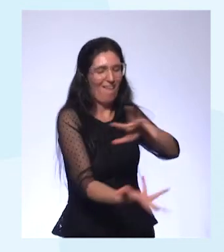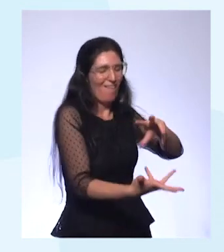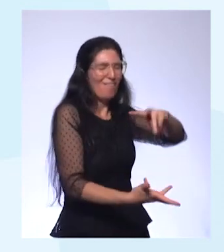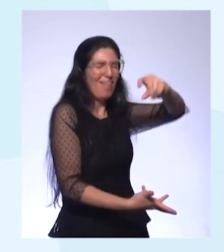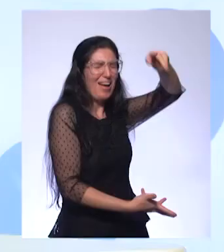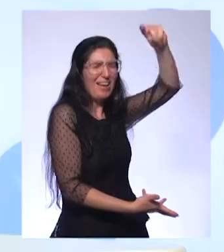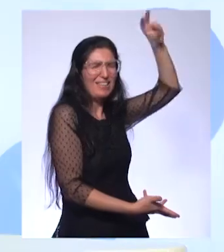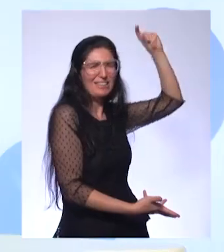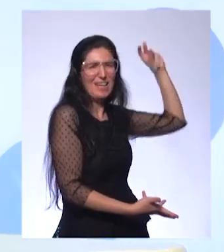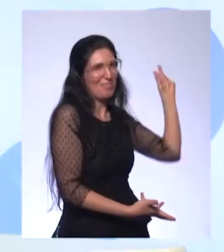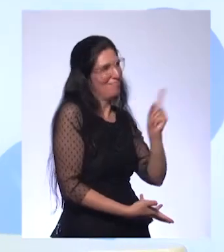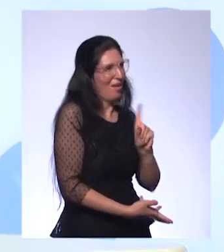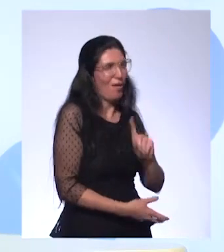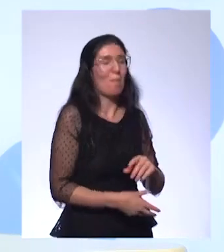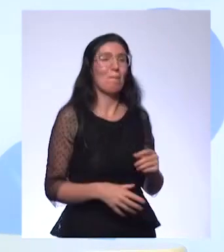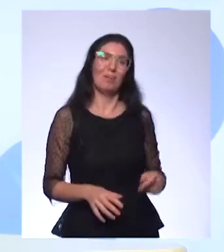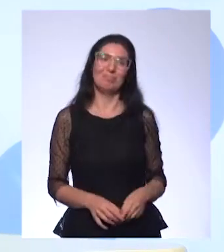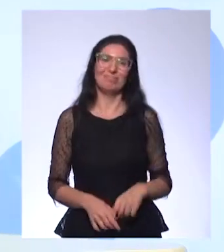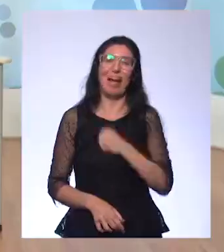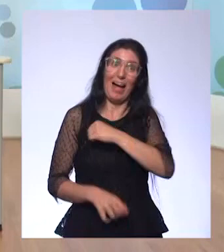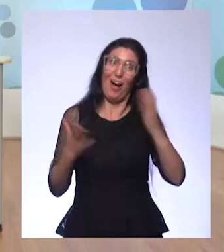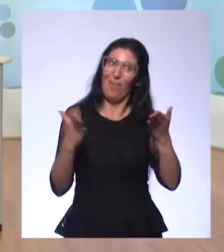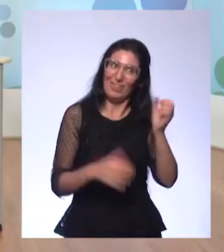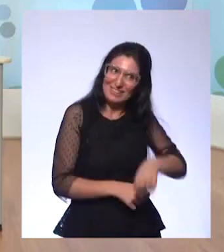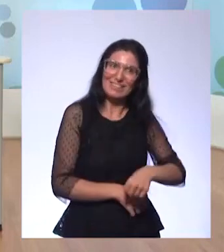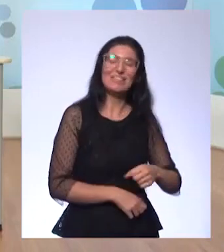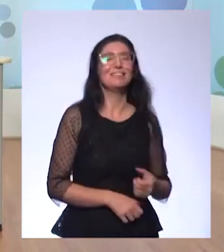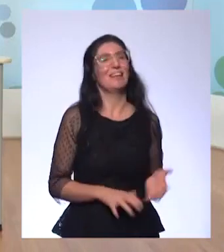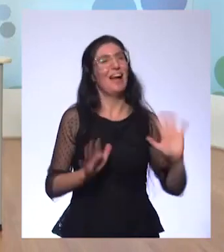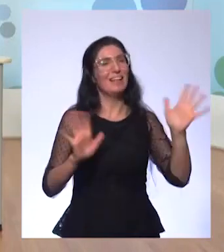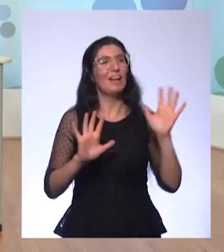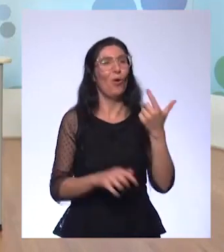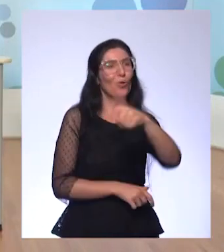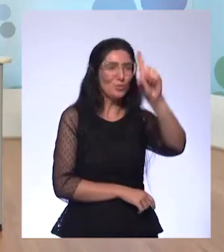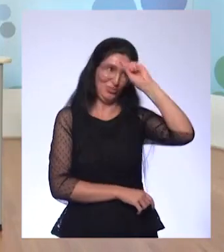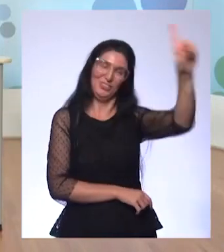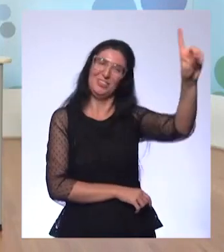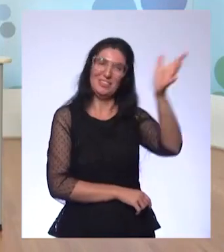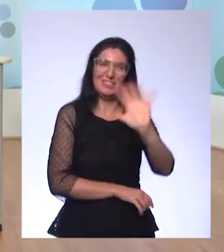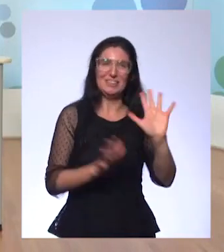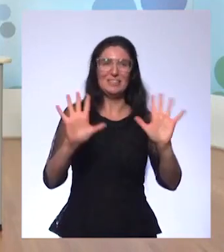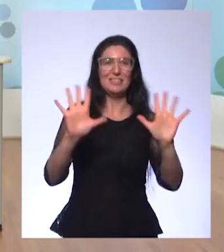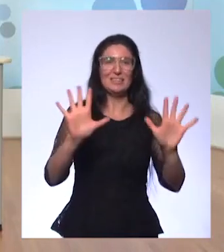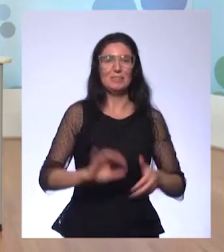né, professor? Então é isso. Até a próxima, pessoal. Tchau, tchau. Tchau, pessoal. Até a próxima.